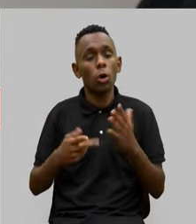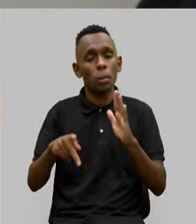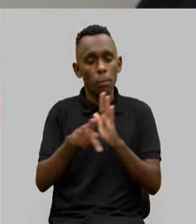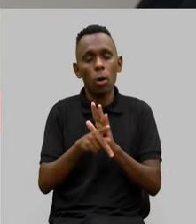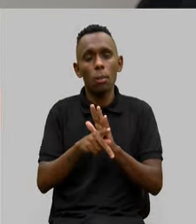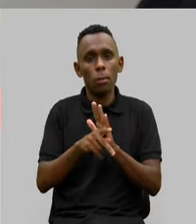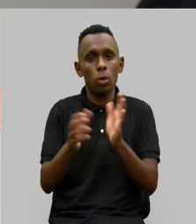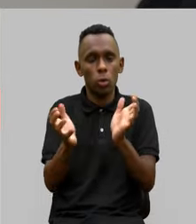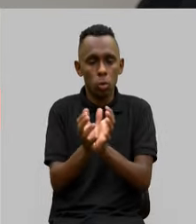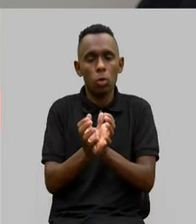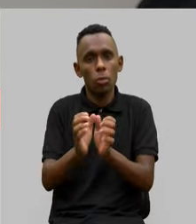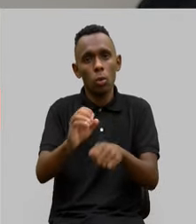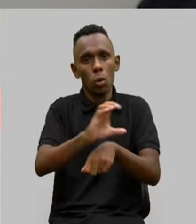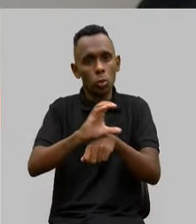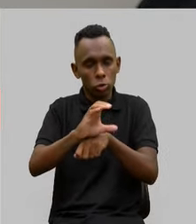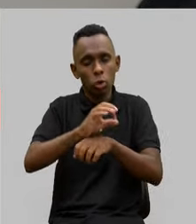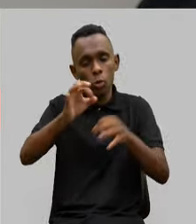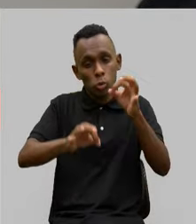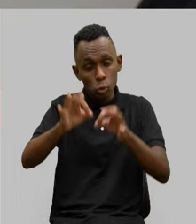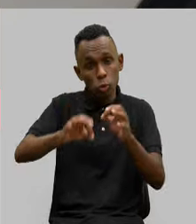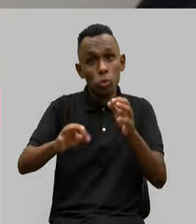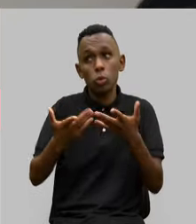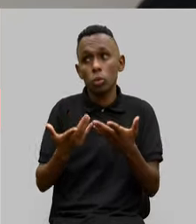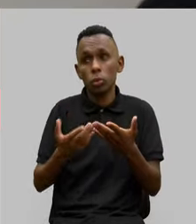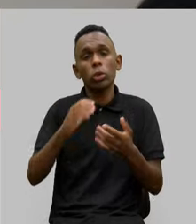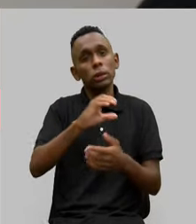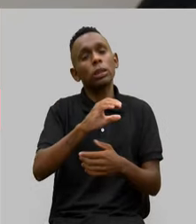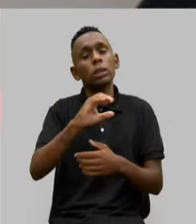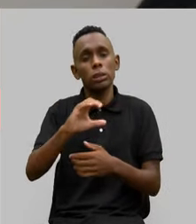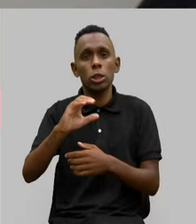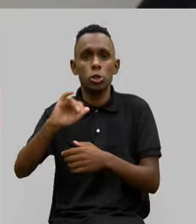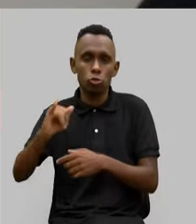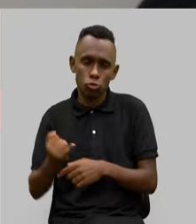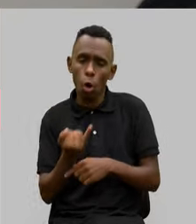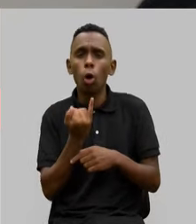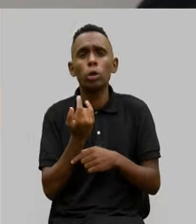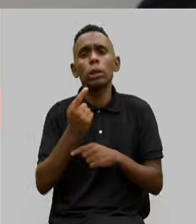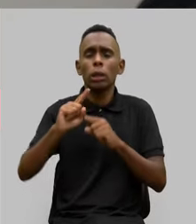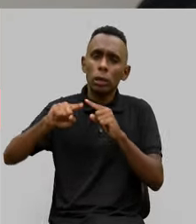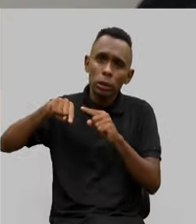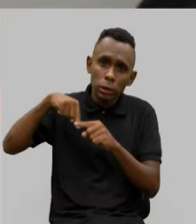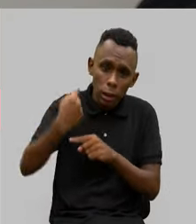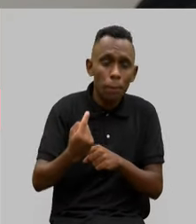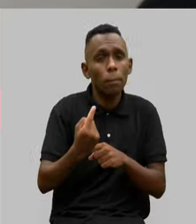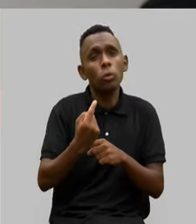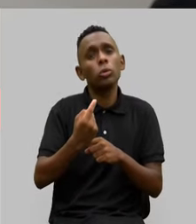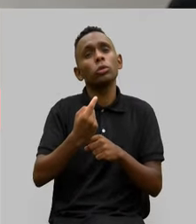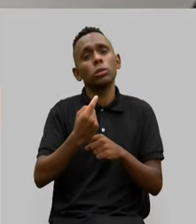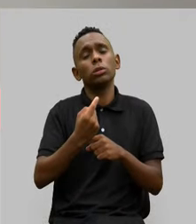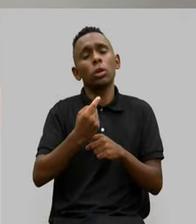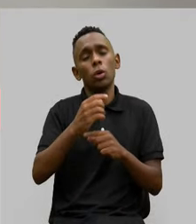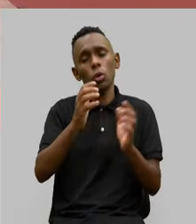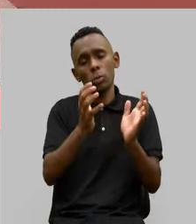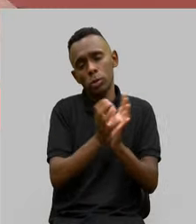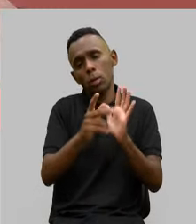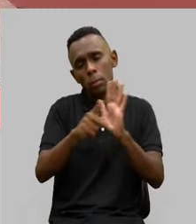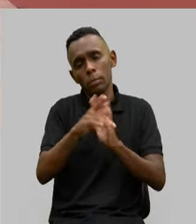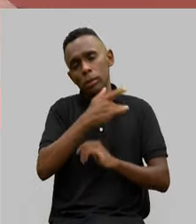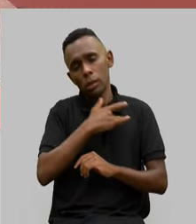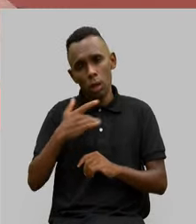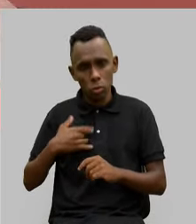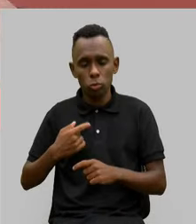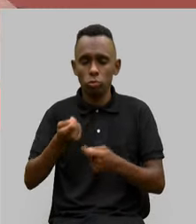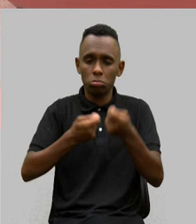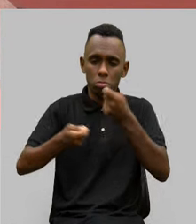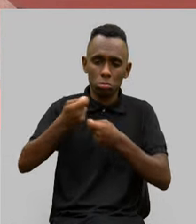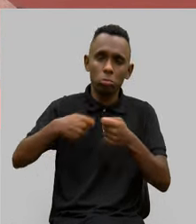e justiça então é o nosso primeiro lugar para dialogar depois ele passará pela comissão de saúde e a comissão de fiscalização financeira e